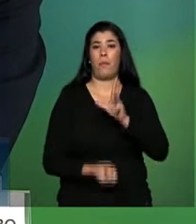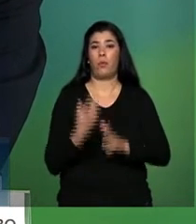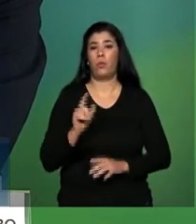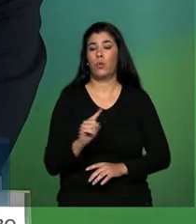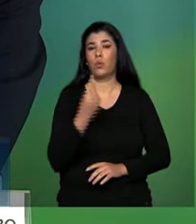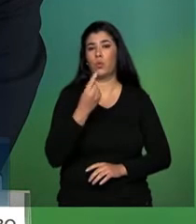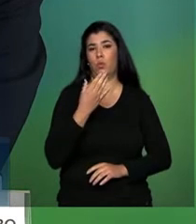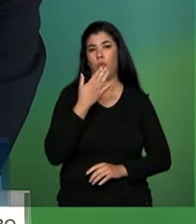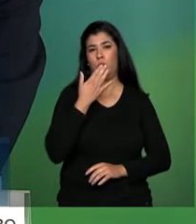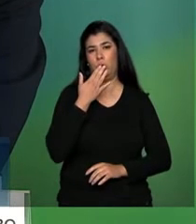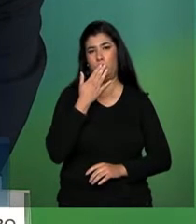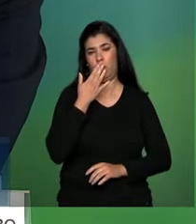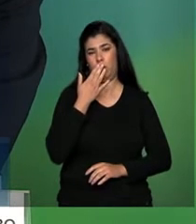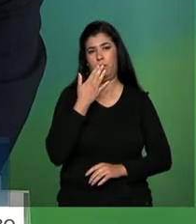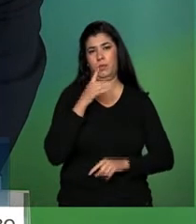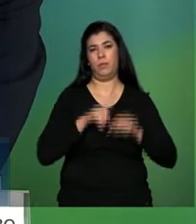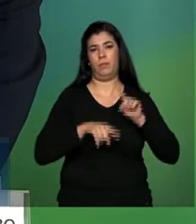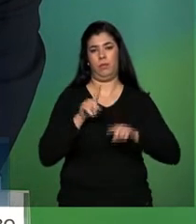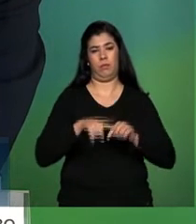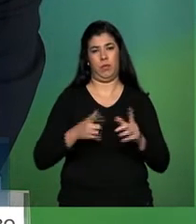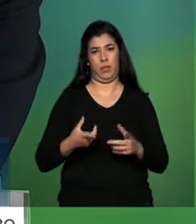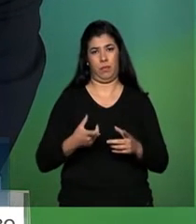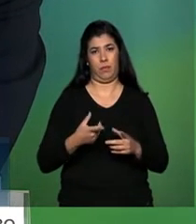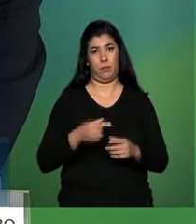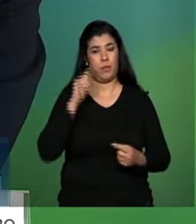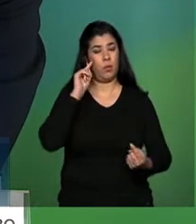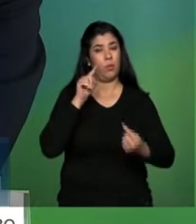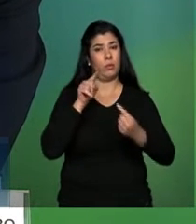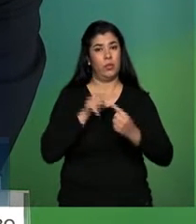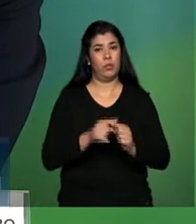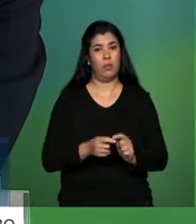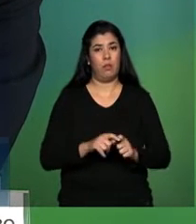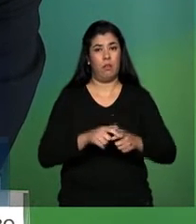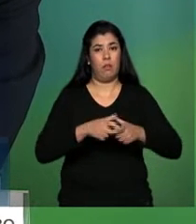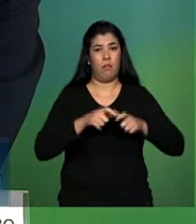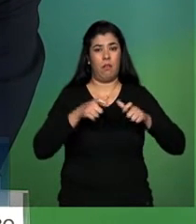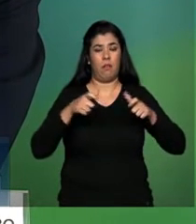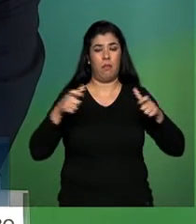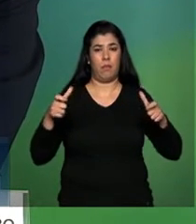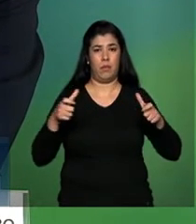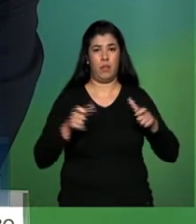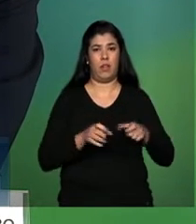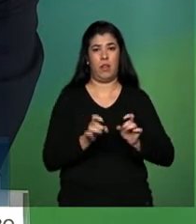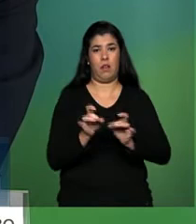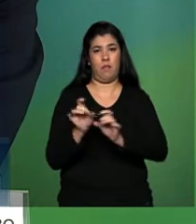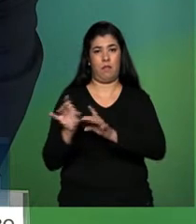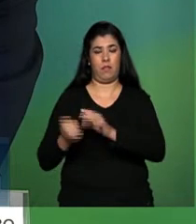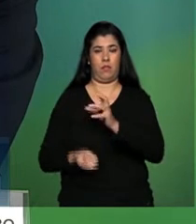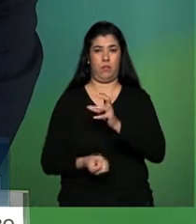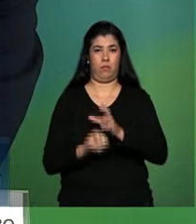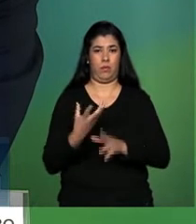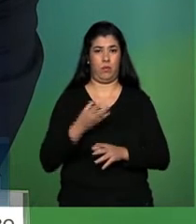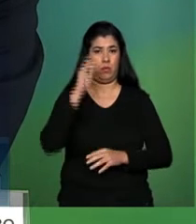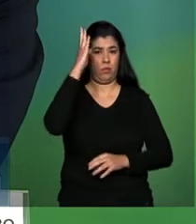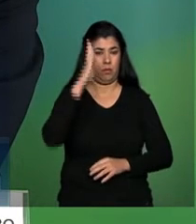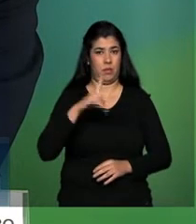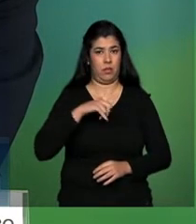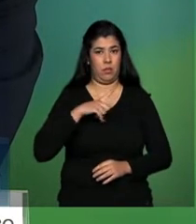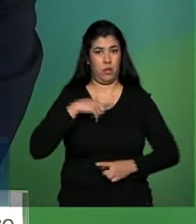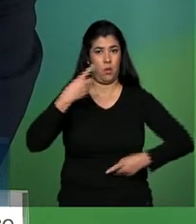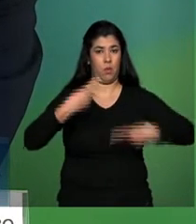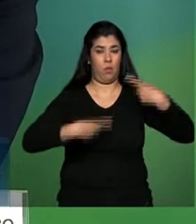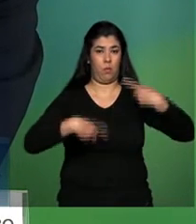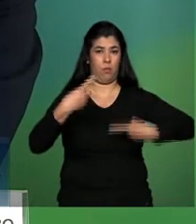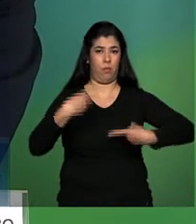como objetivo ampliar as exportações de produtos agropecuários, onde o Brasil tem uma